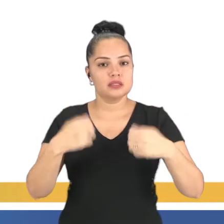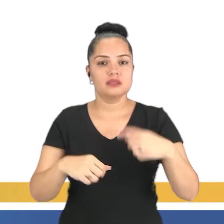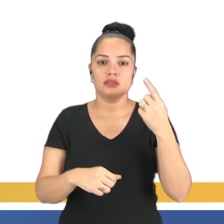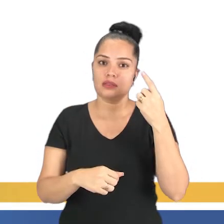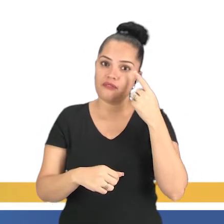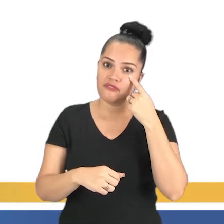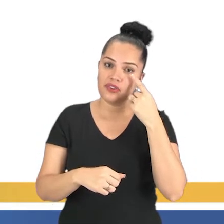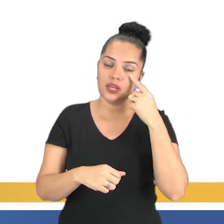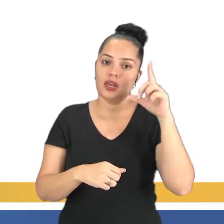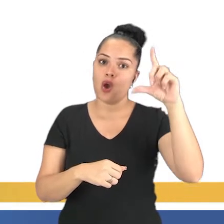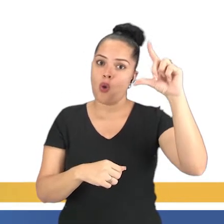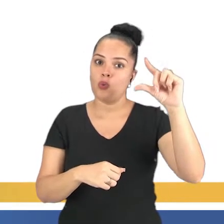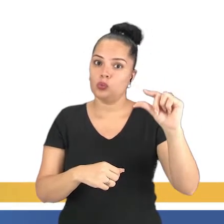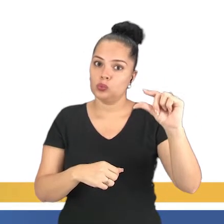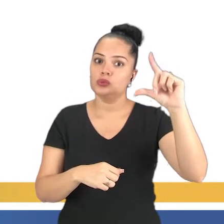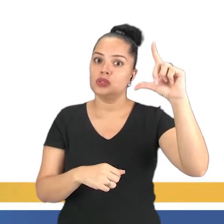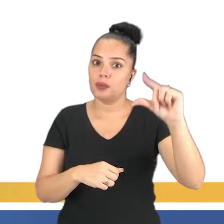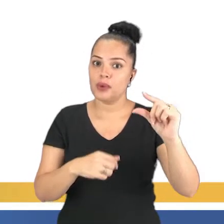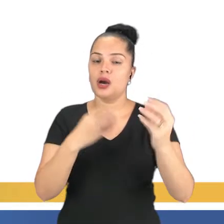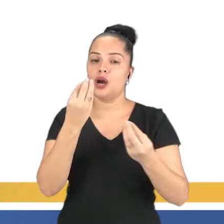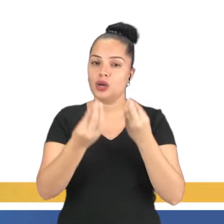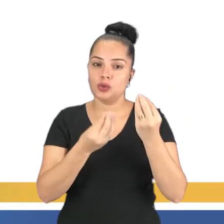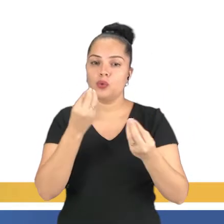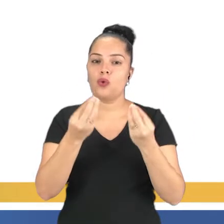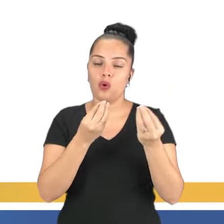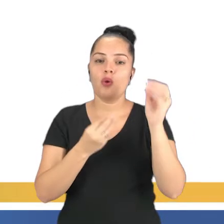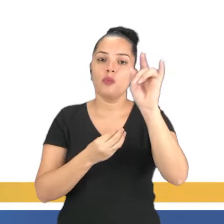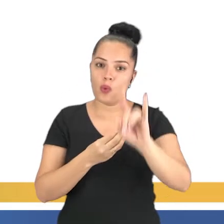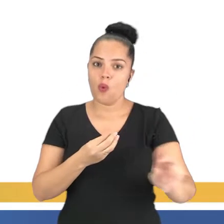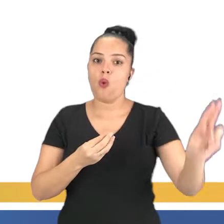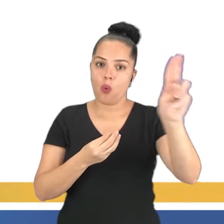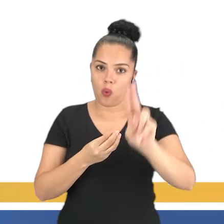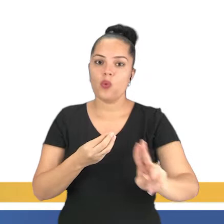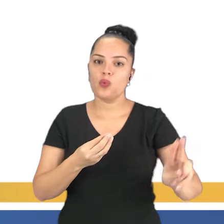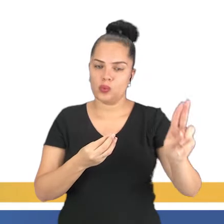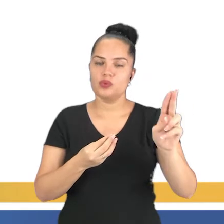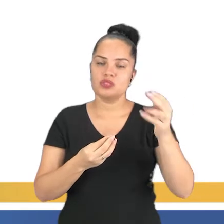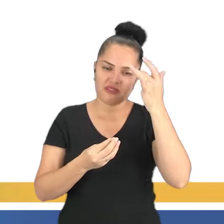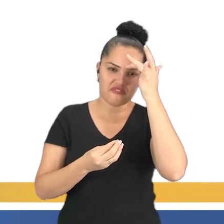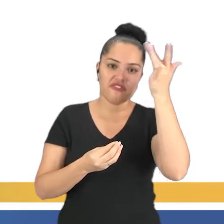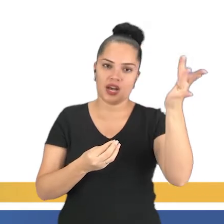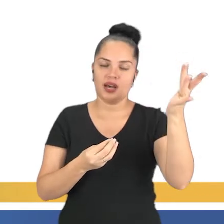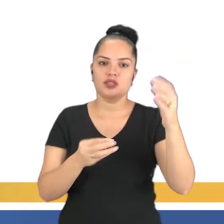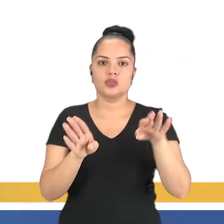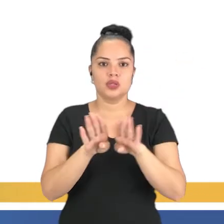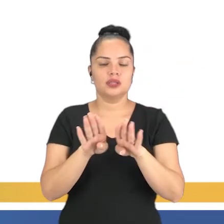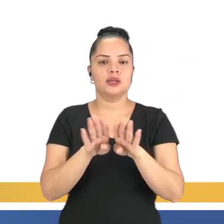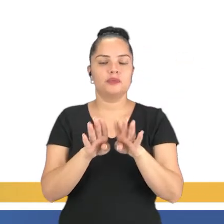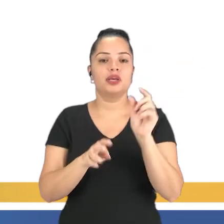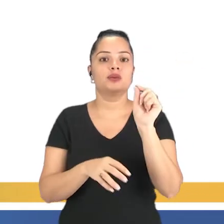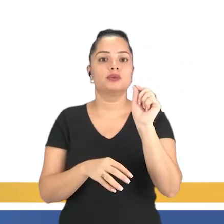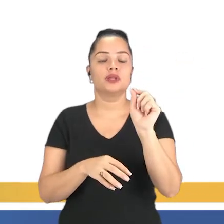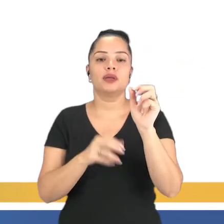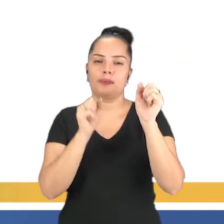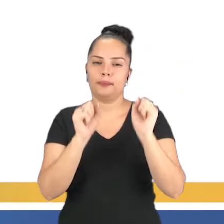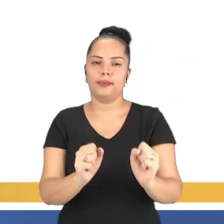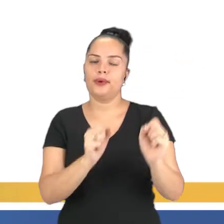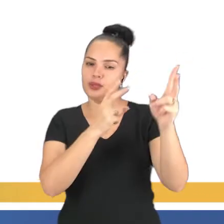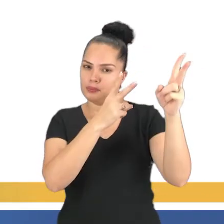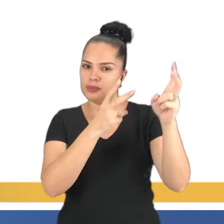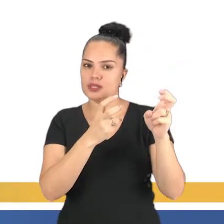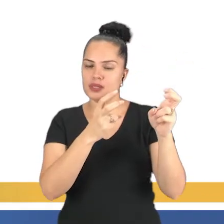mais utilizados nesses meios e os que garantem maior legibilidade. Outra coisa a ser observada são